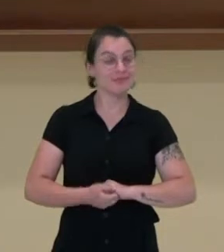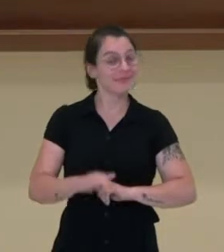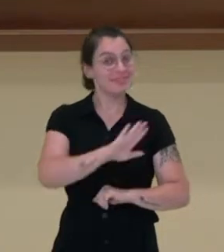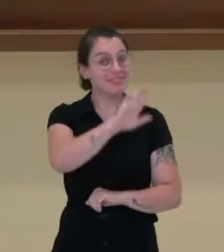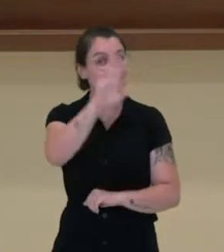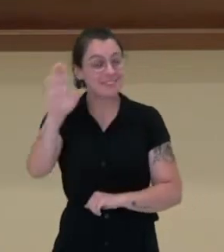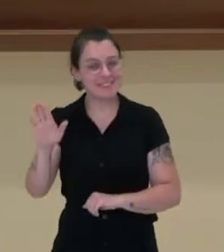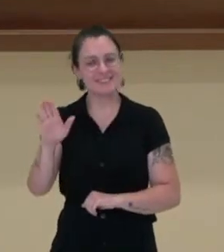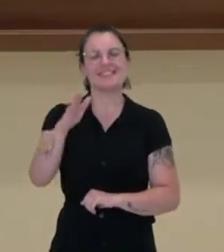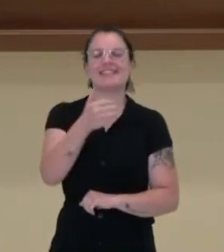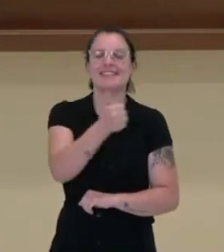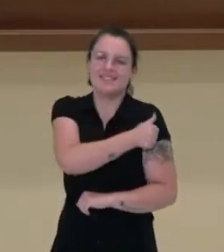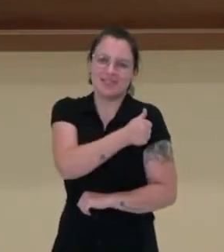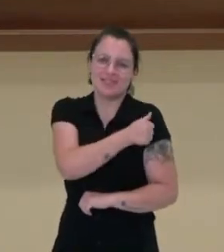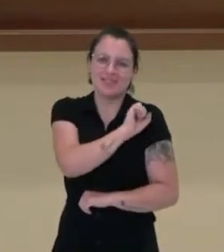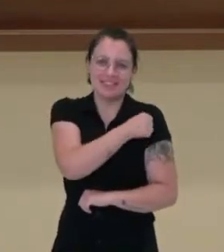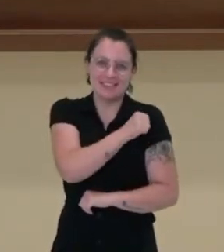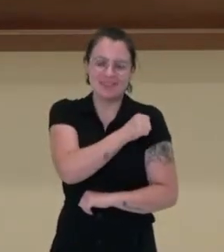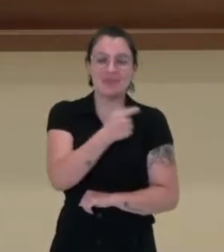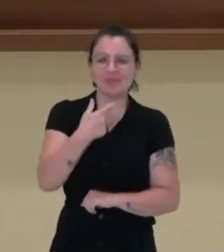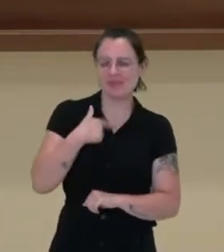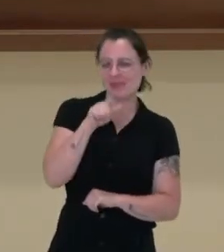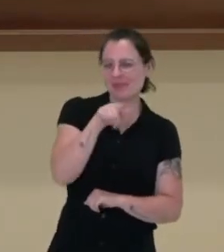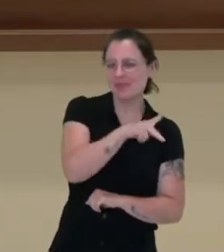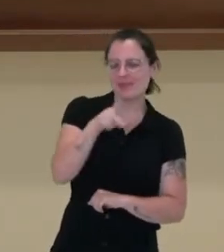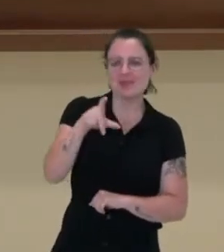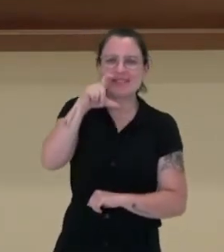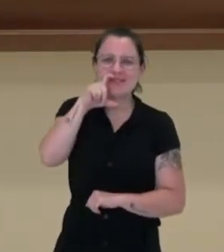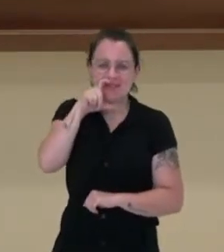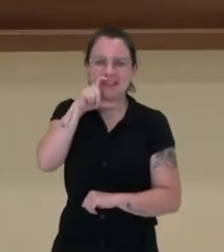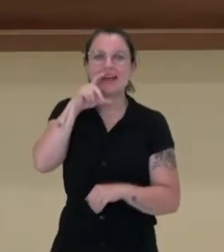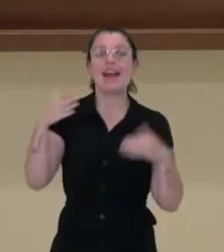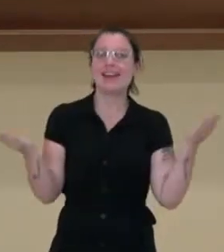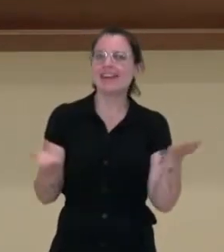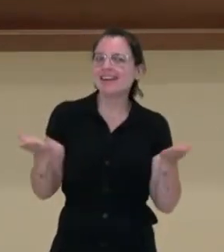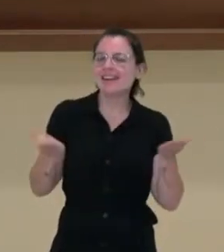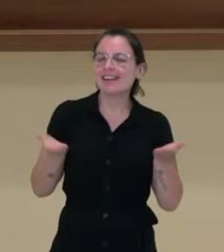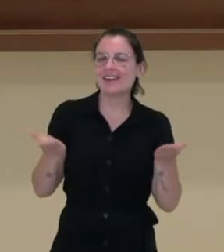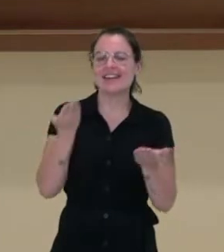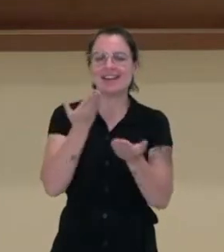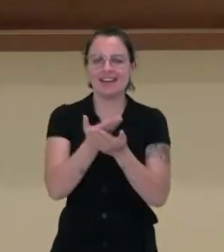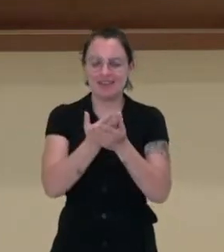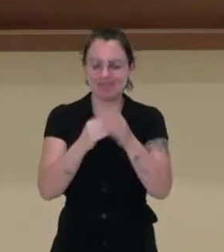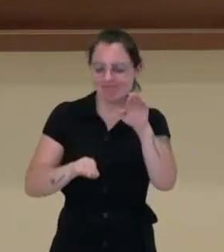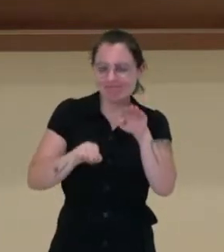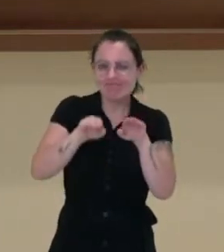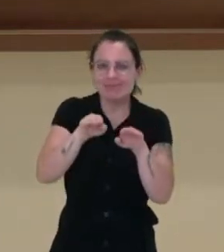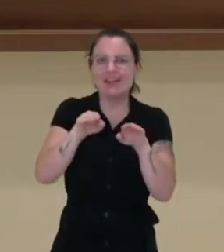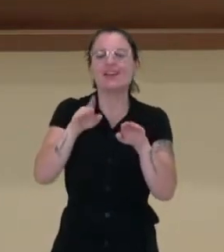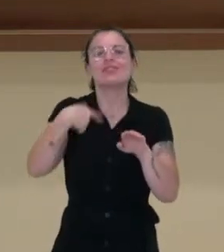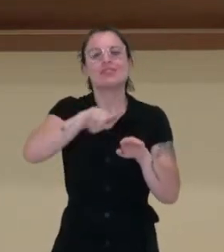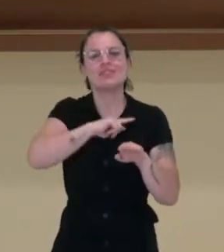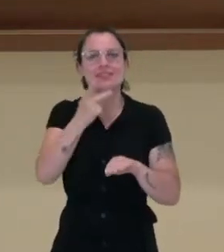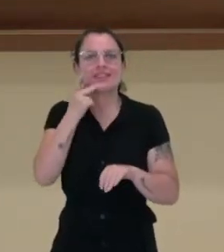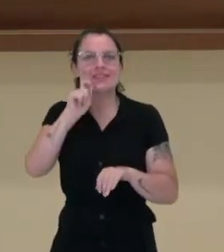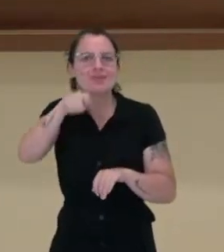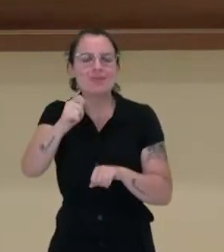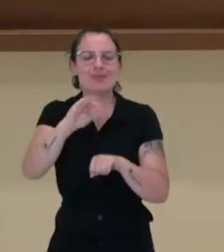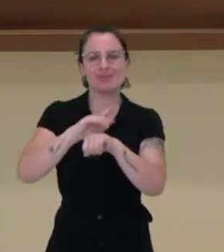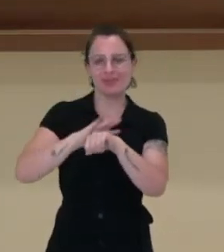Olá, estudantes do oitavo ano, aqui é o professor Fabiano e nessa aula de nivelamento nós vamos falar de doenças do